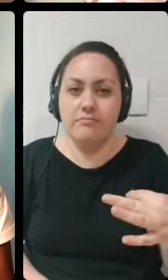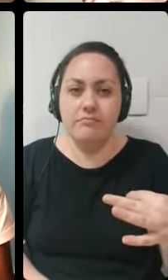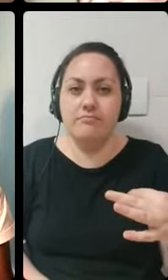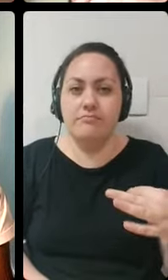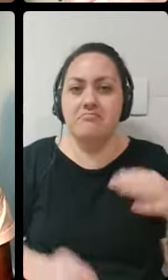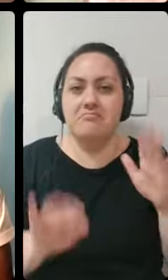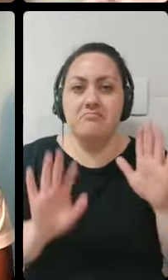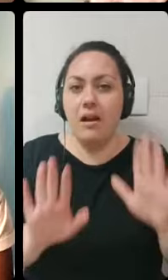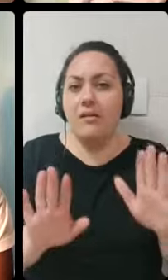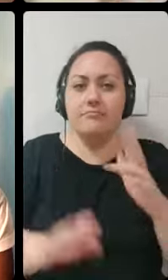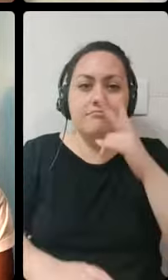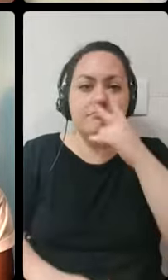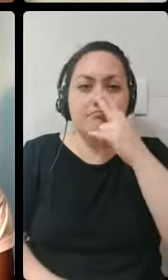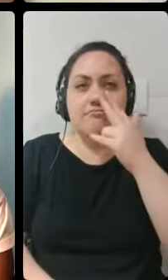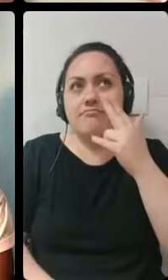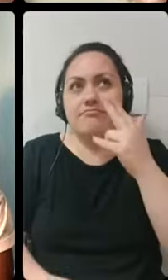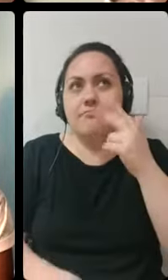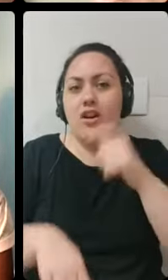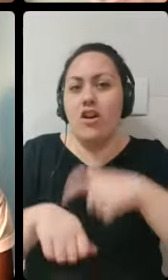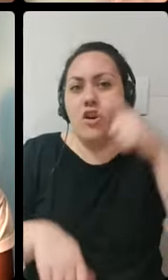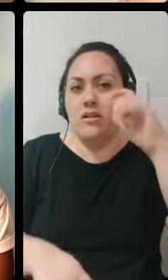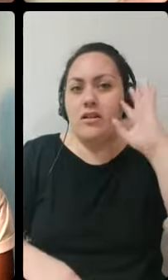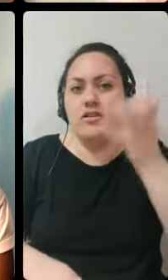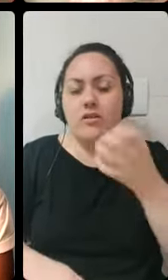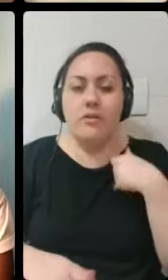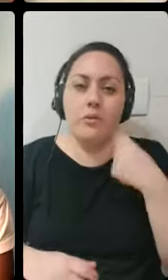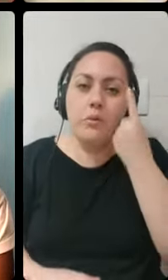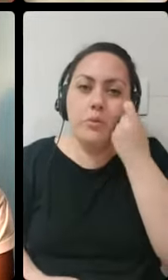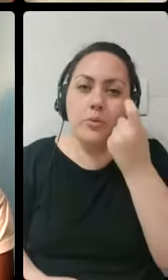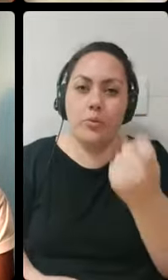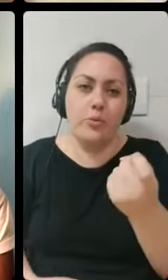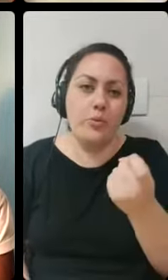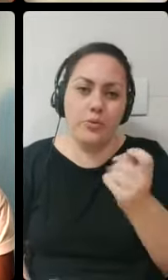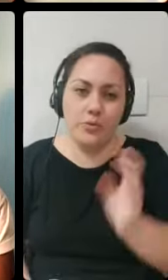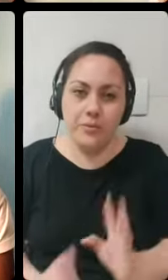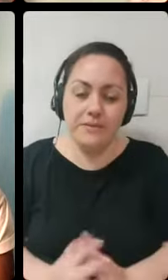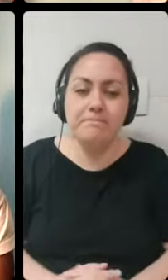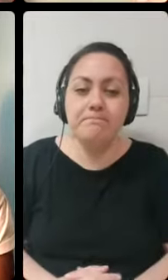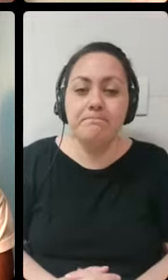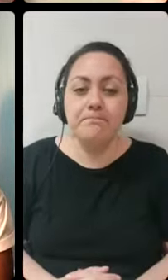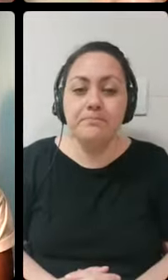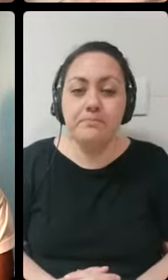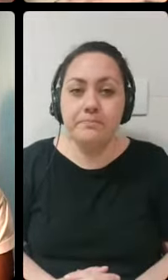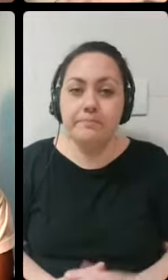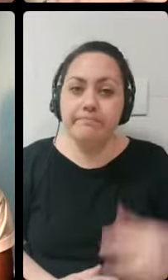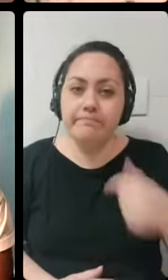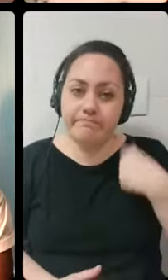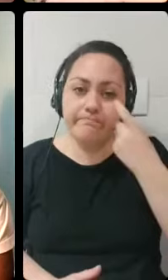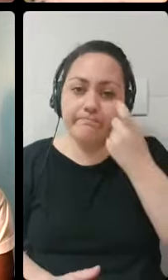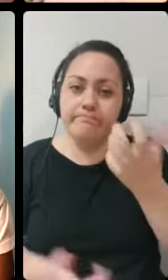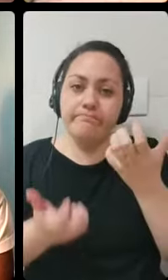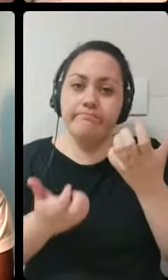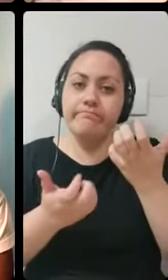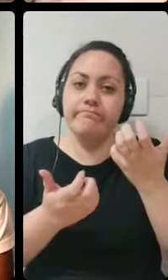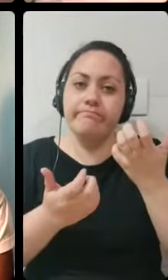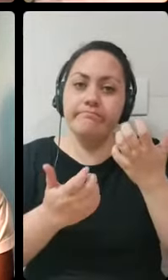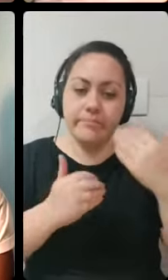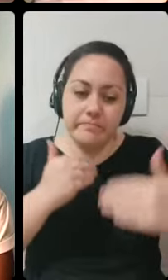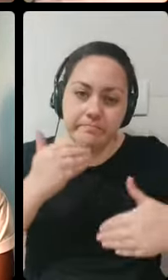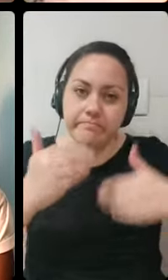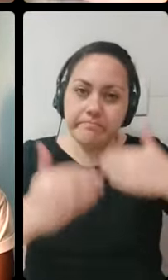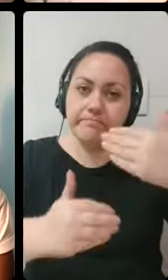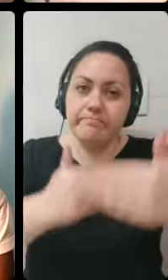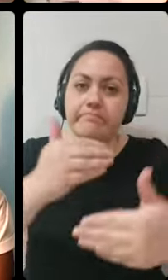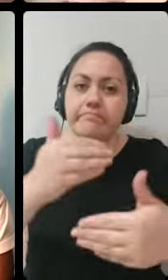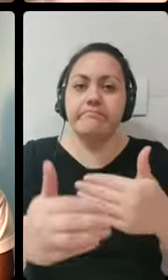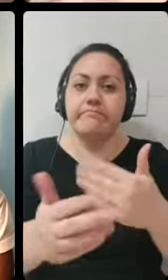nada, digamos, que foi tipo uma curiosidade num folder que me levou a buscar mais, e eu falei, não, eu quero essa experiência, eu